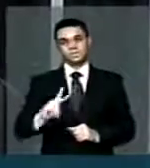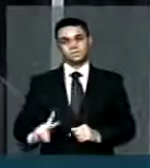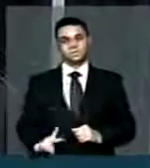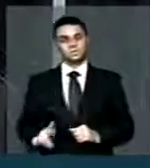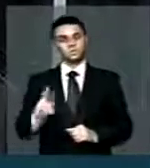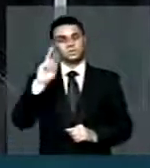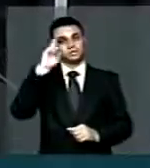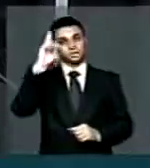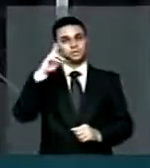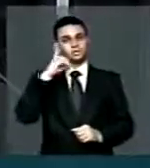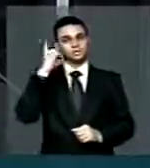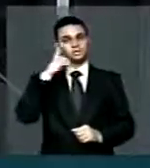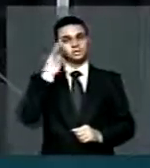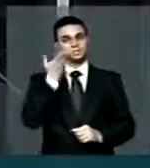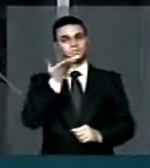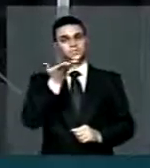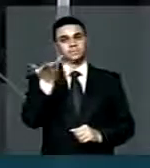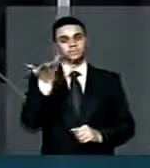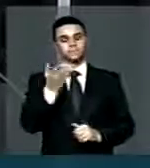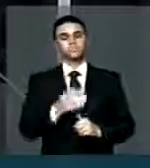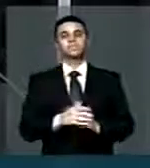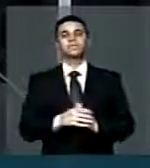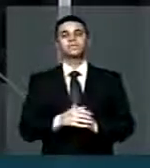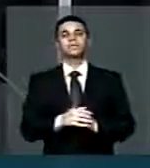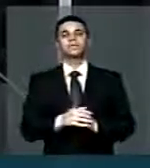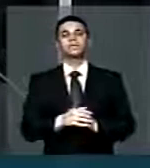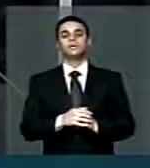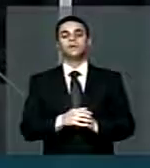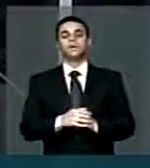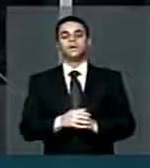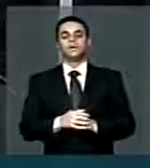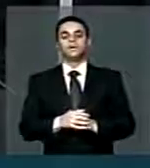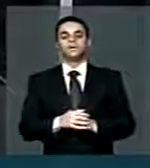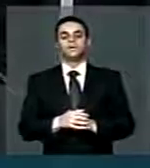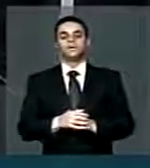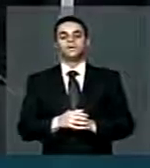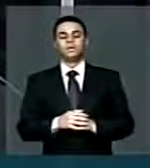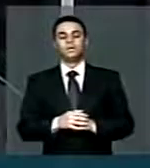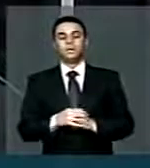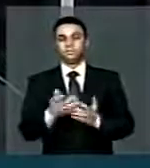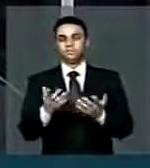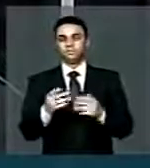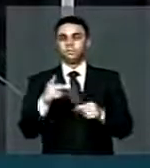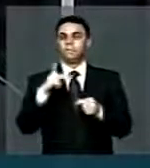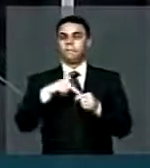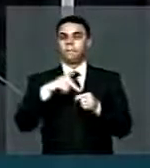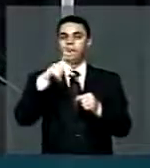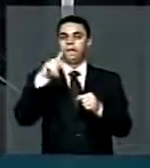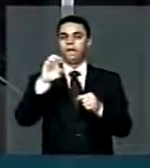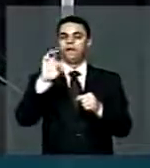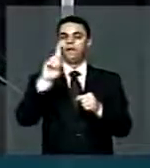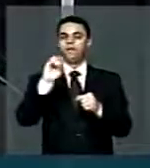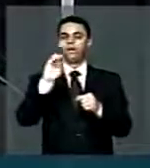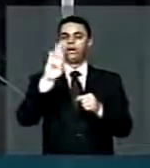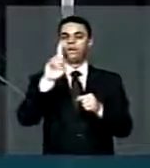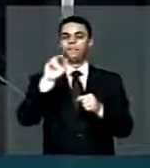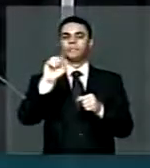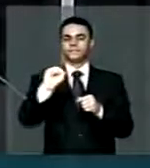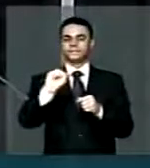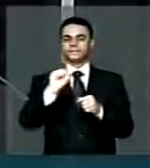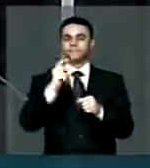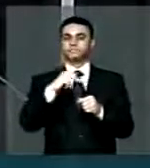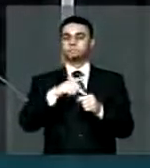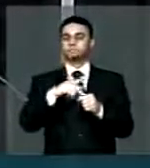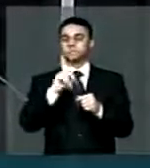Senhoras deputadas e senhores deputados, a Petrobras é um dos